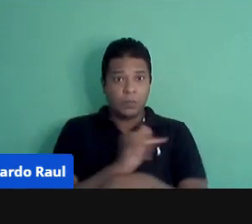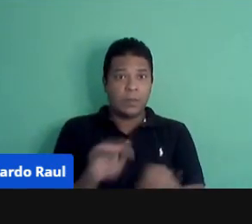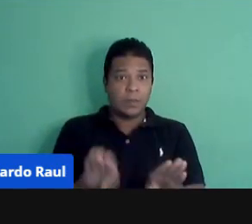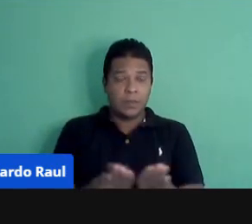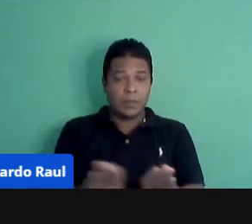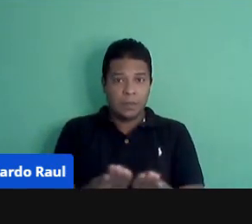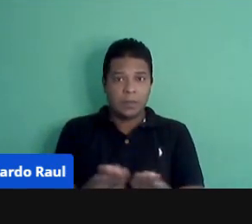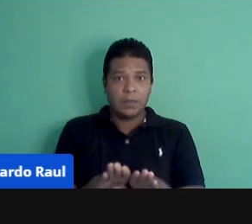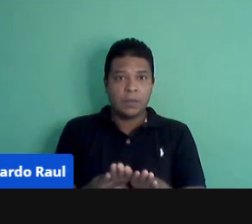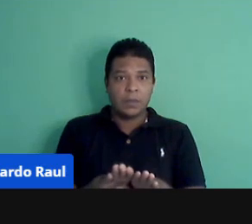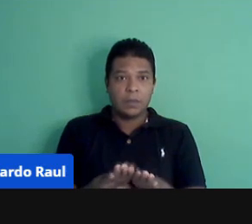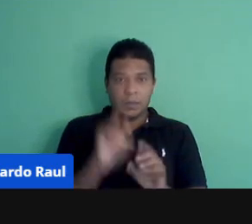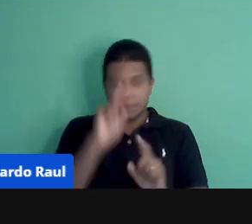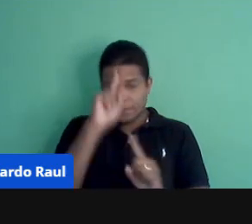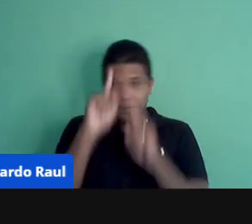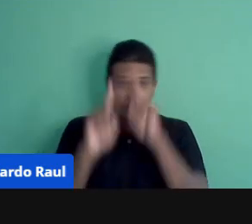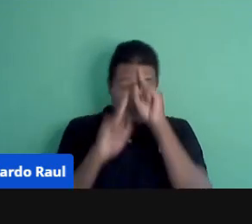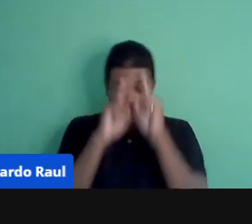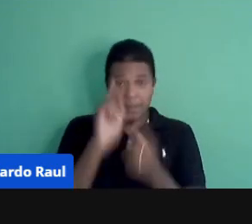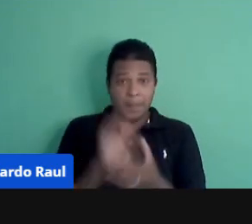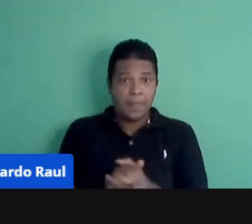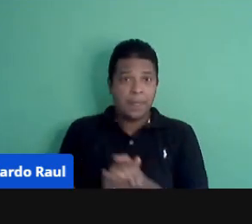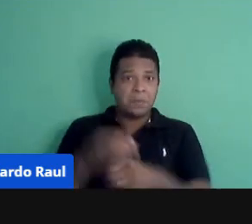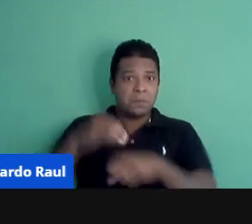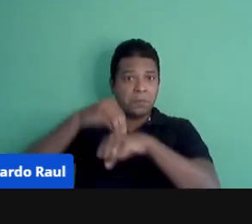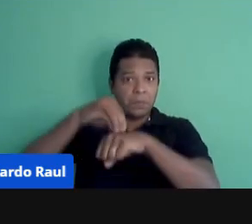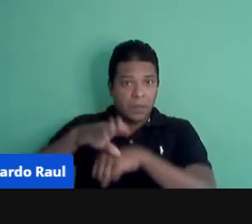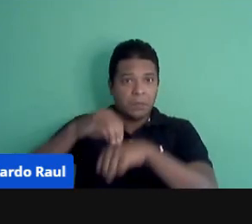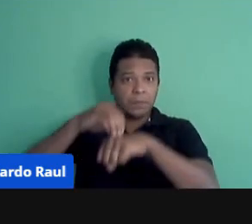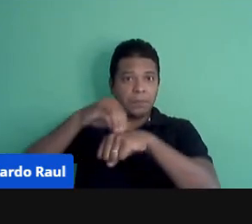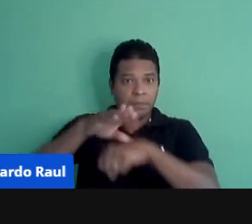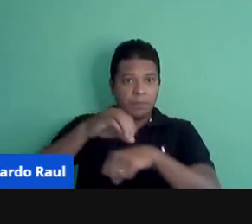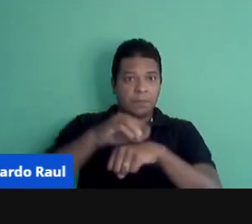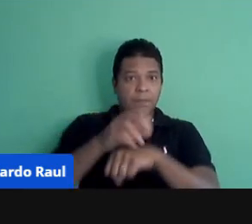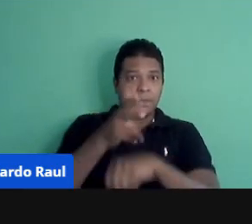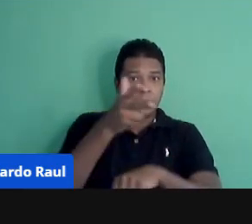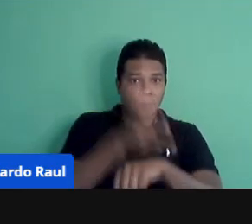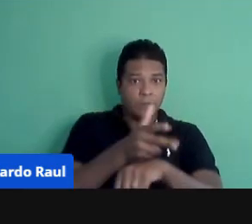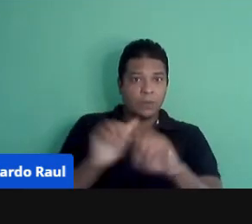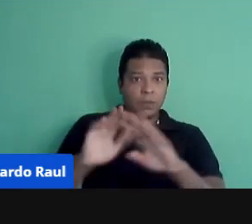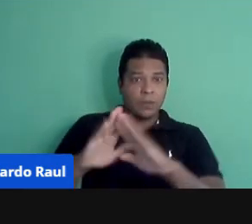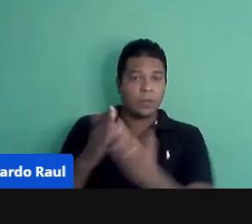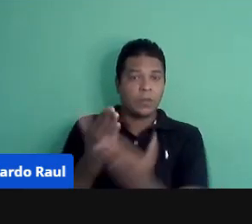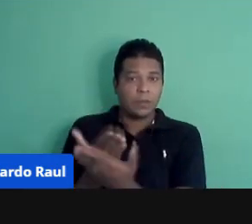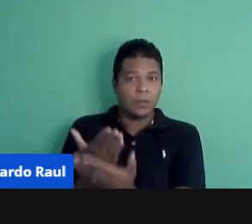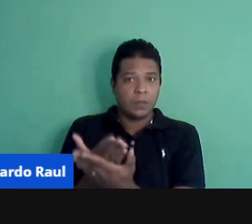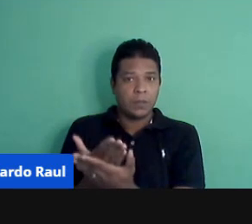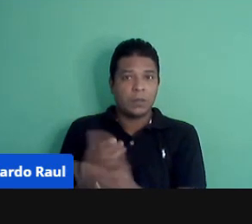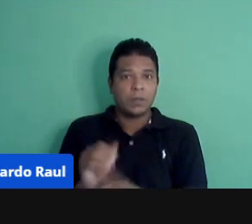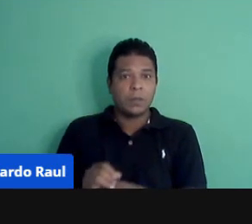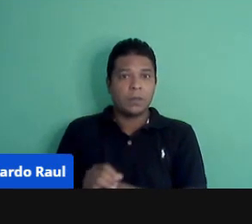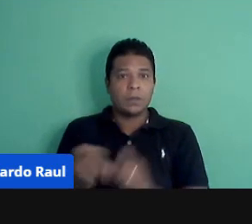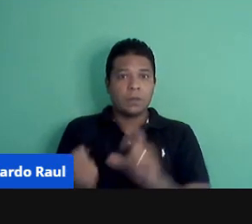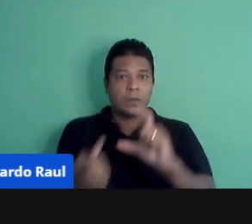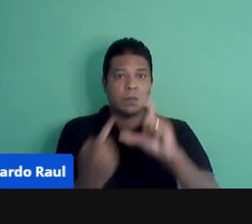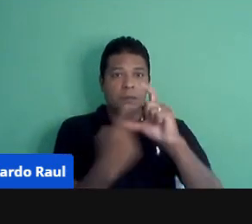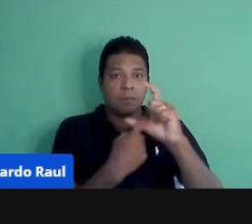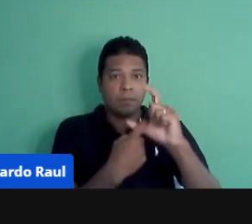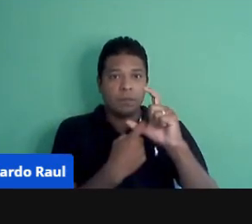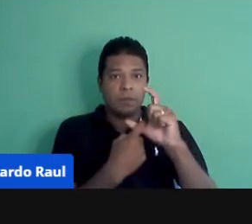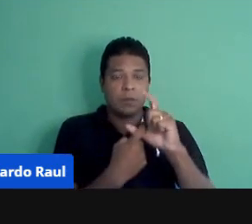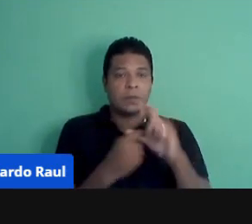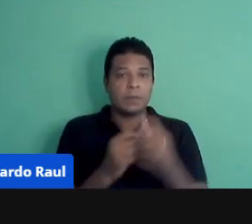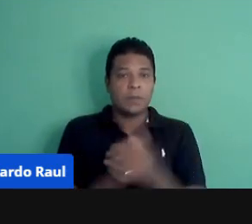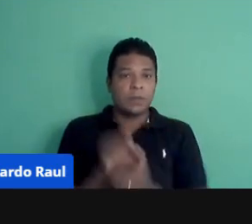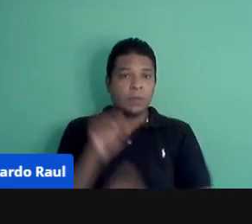canal do YouTube está sendo postado todas as videoaulas da escola, né? Então, coloca o link no Facebook, o aluno vai